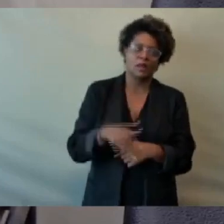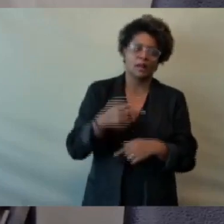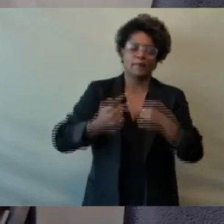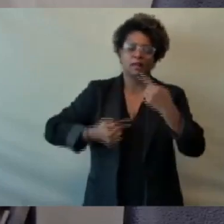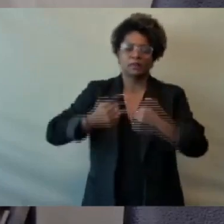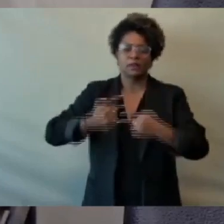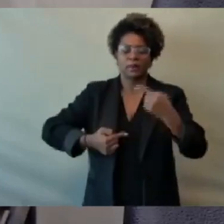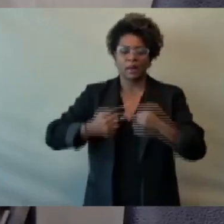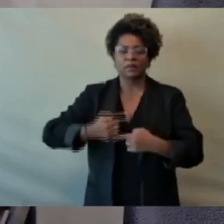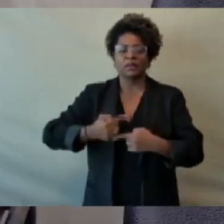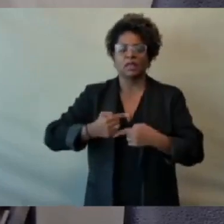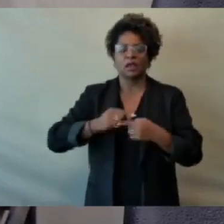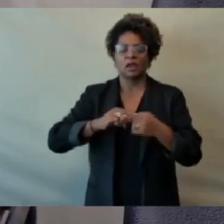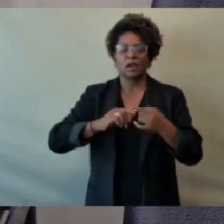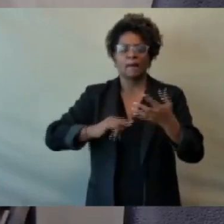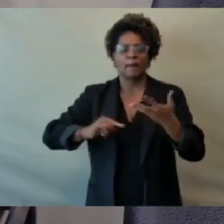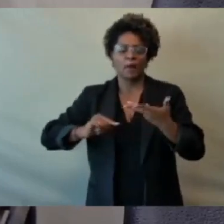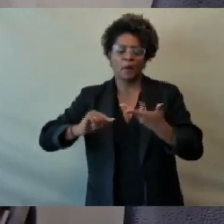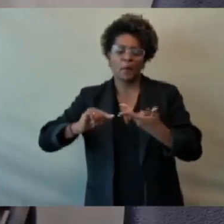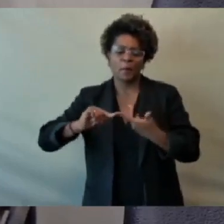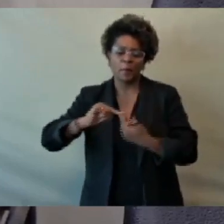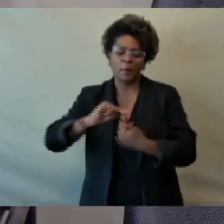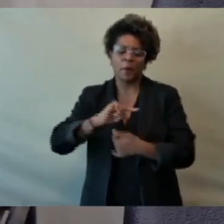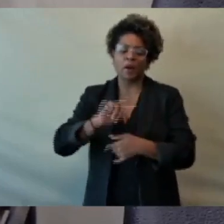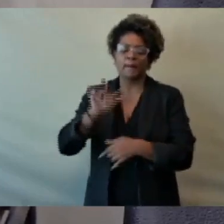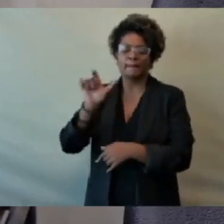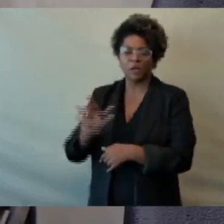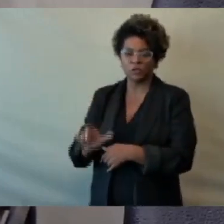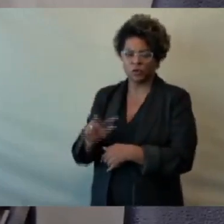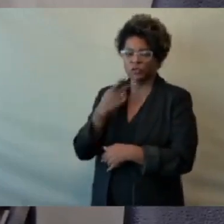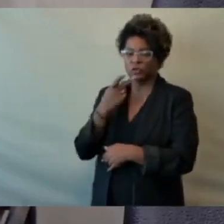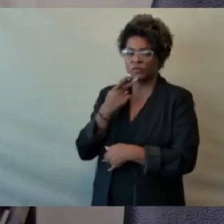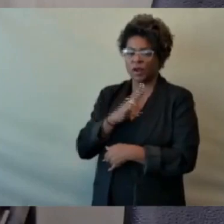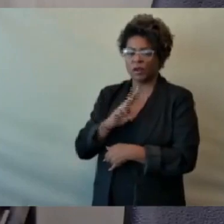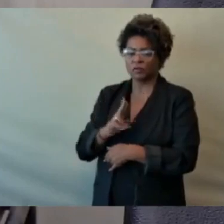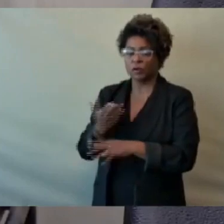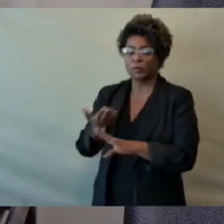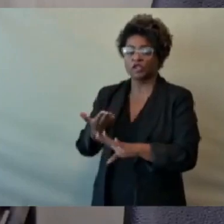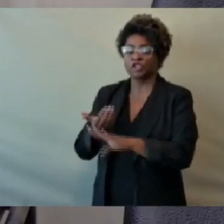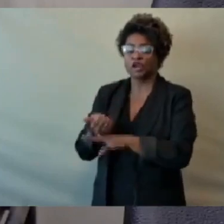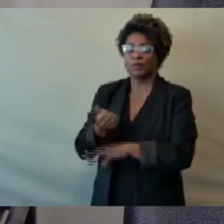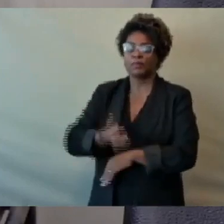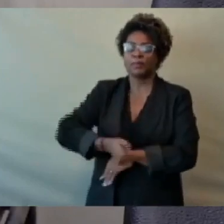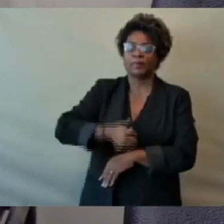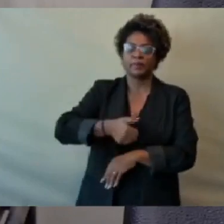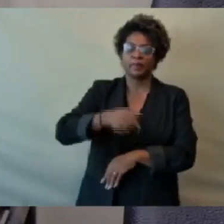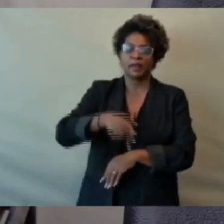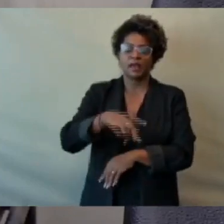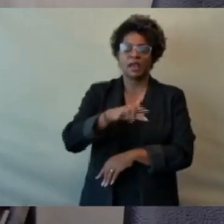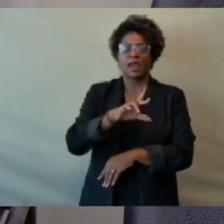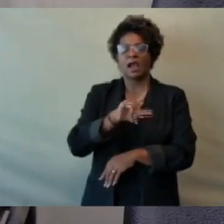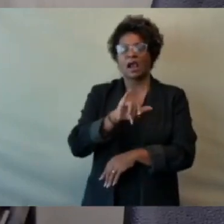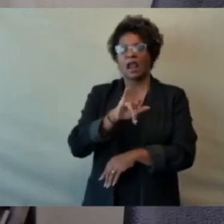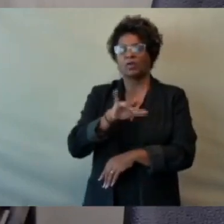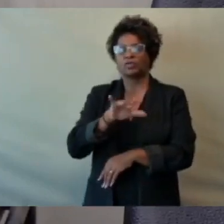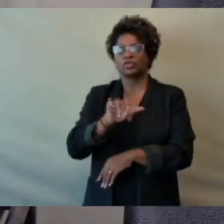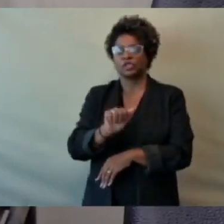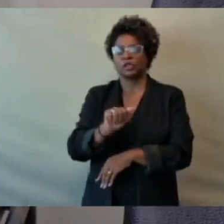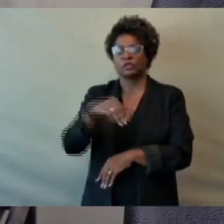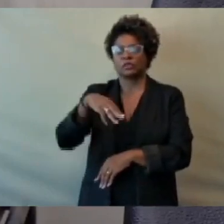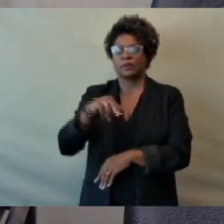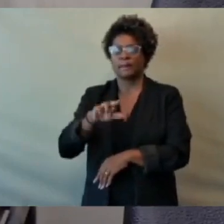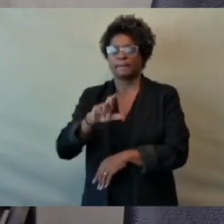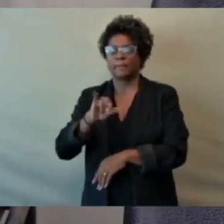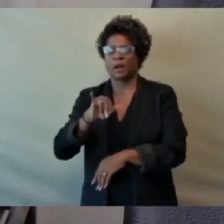pessoas que eu citei, e eu vou chamar, primeiramente, para falar a respeito a Cláudia Martins. Cláudia, tenha a palavra,